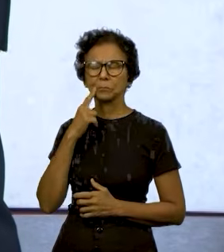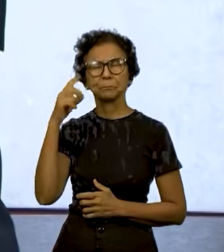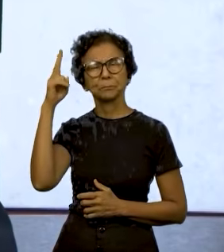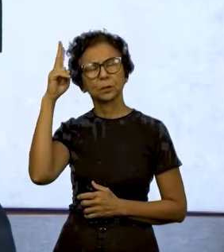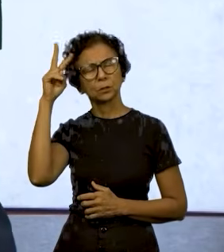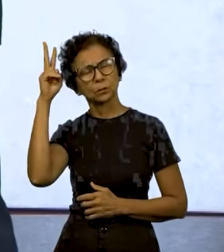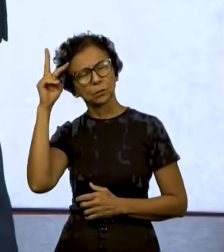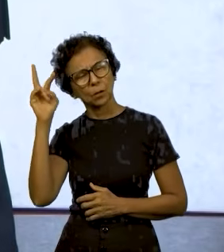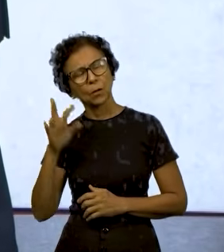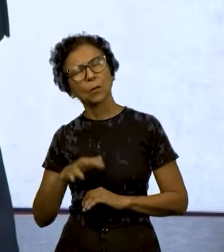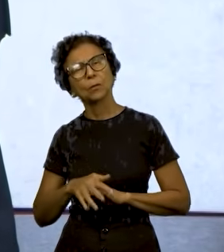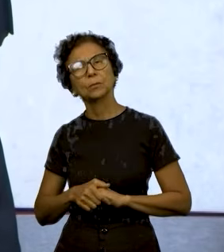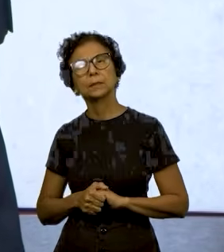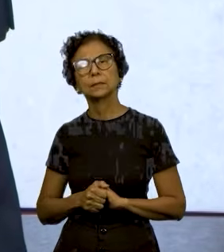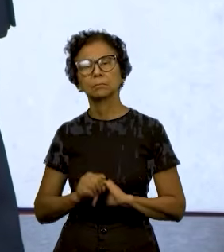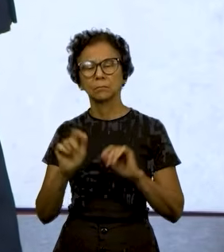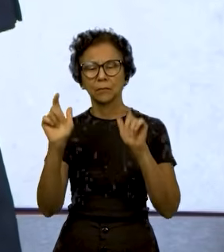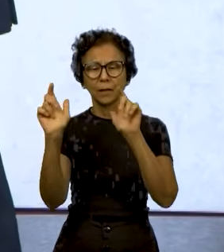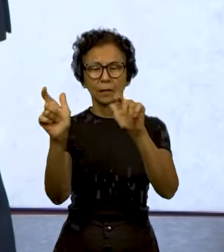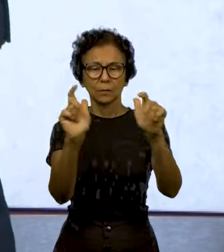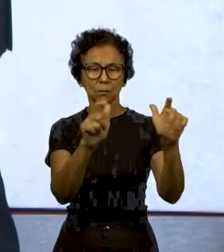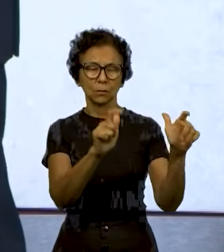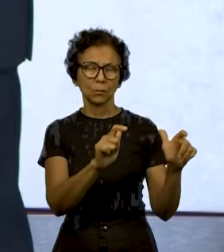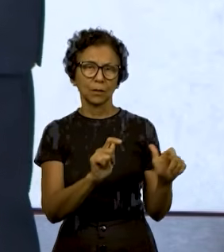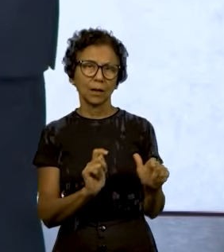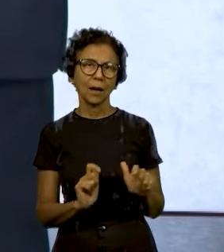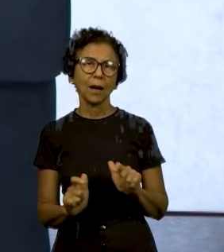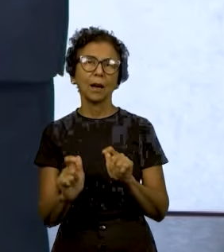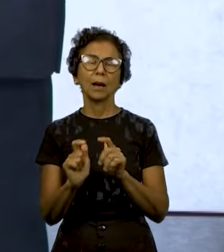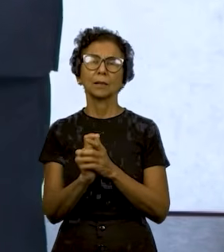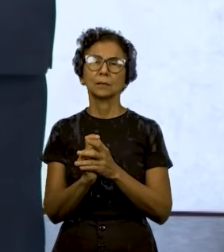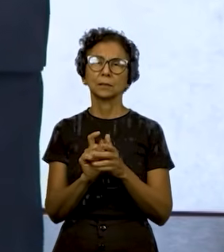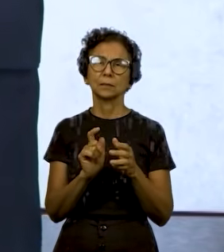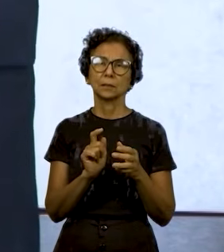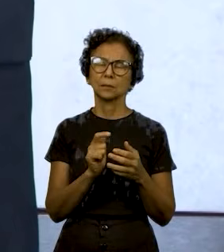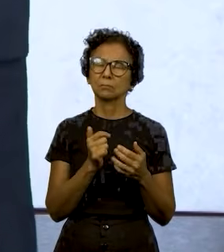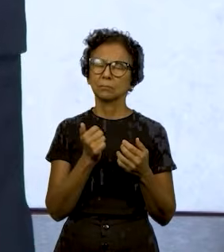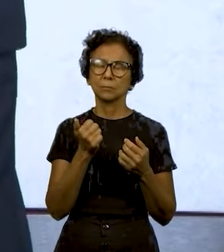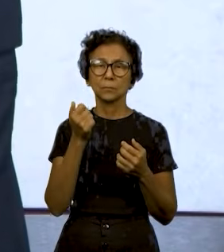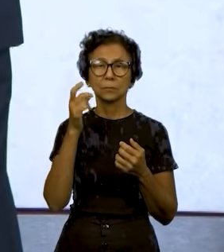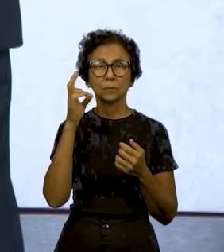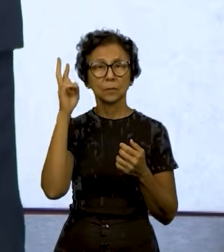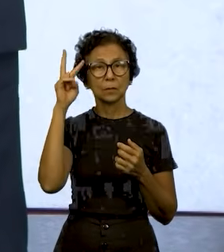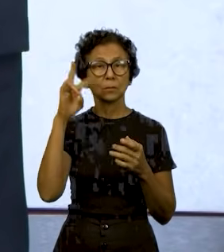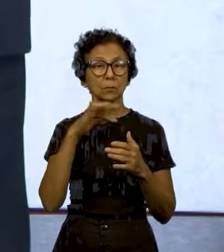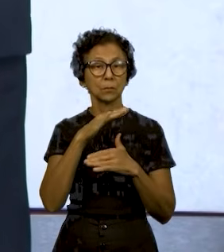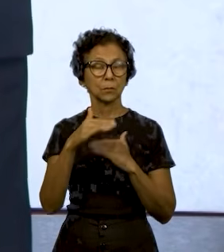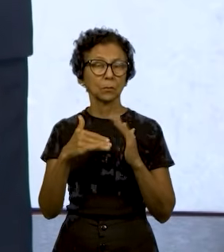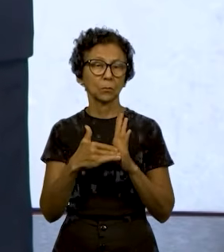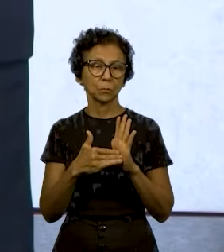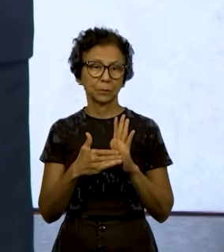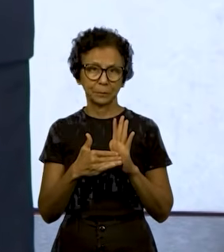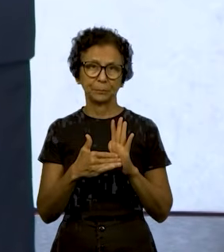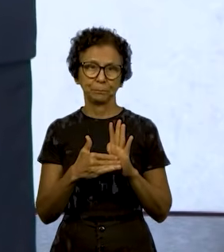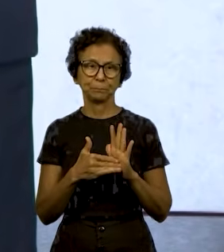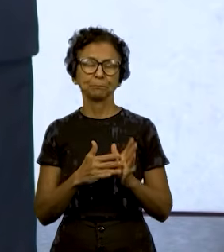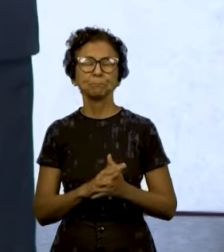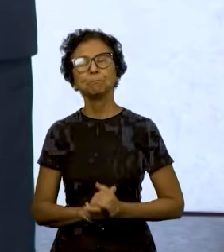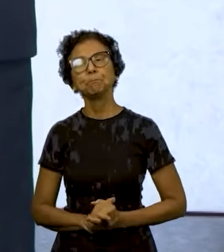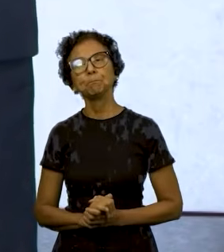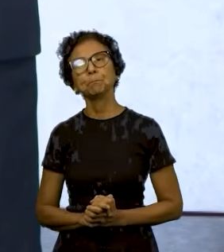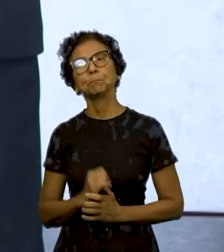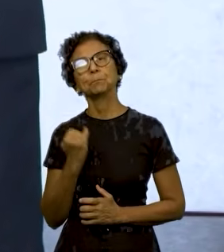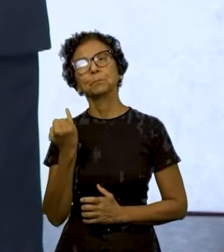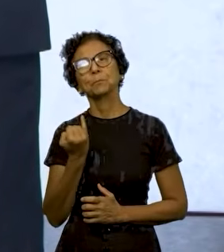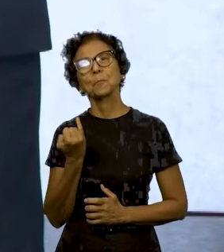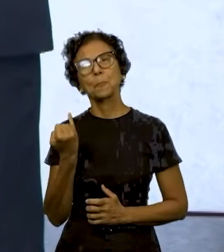onde Nazaré, Belém, quando ele foi para o Egito, toda essa história nós vamos contar, porque importa muito.